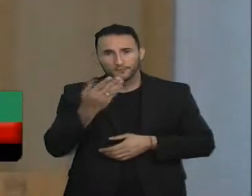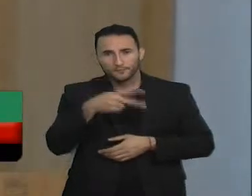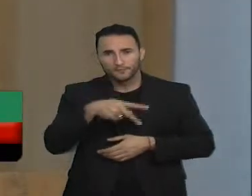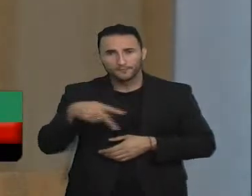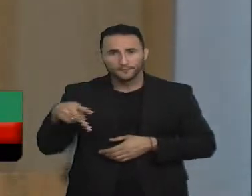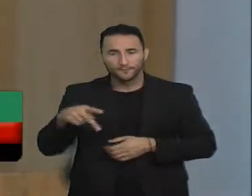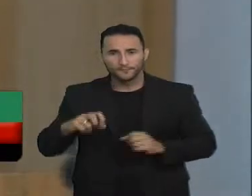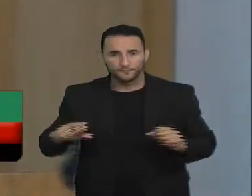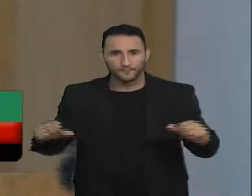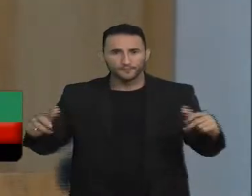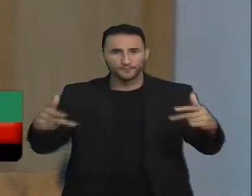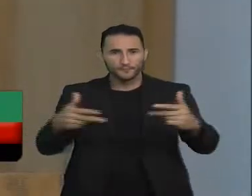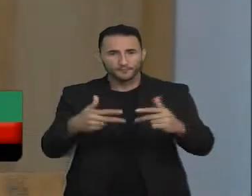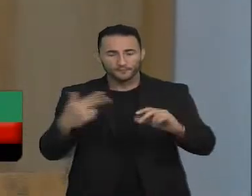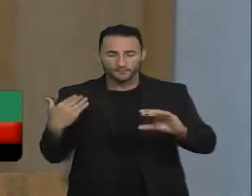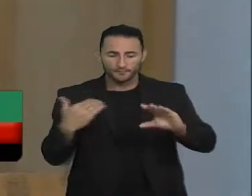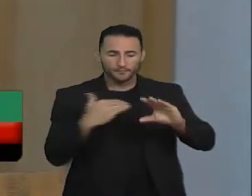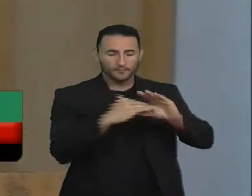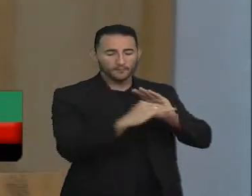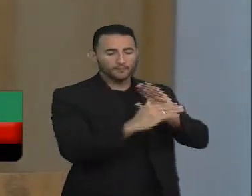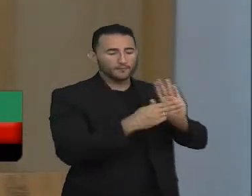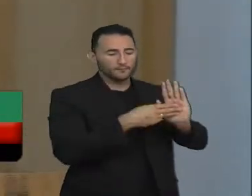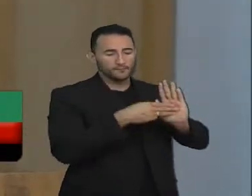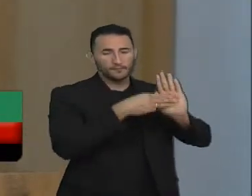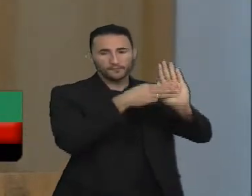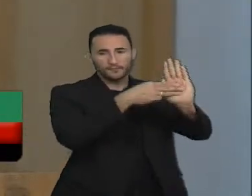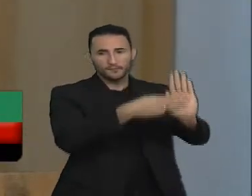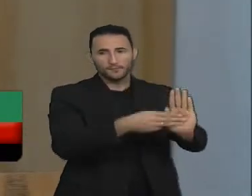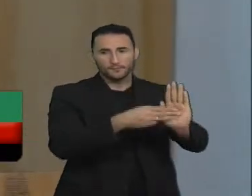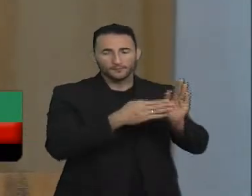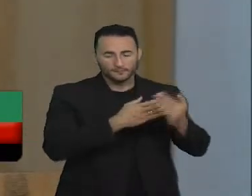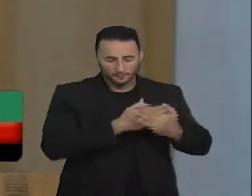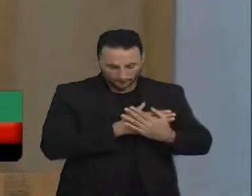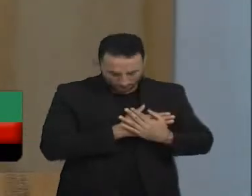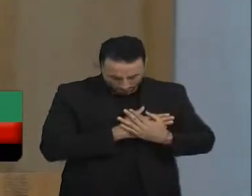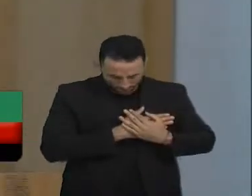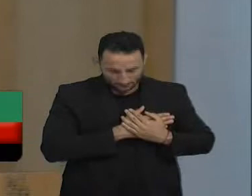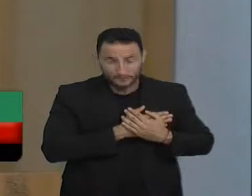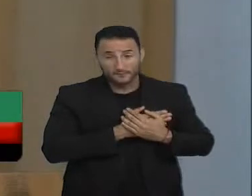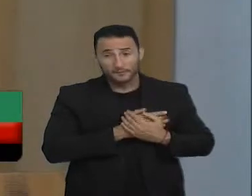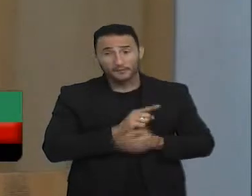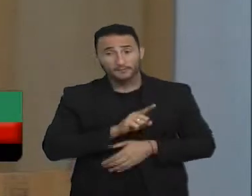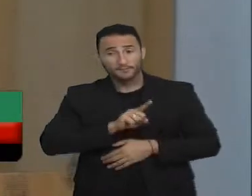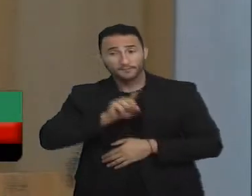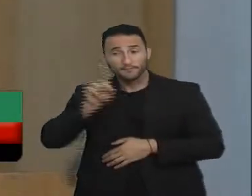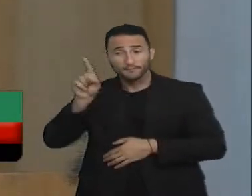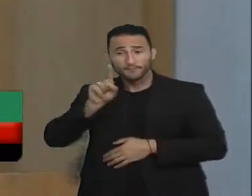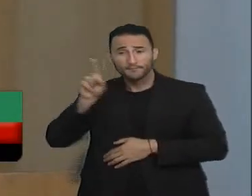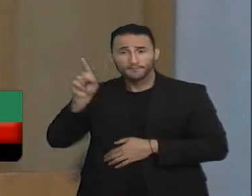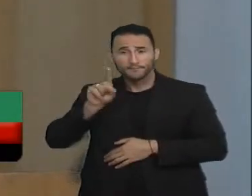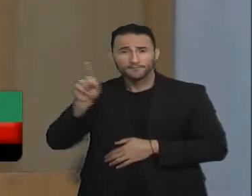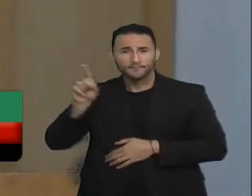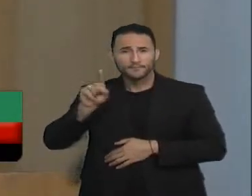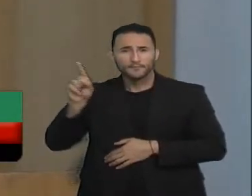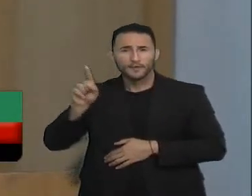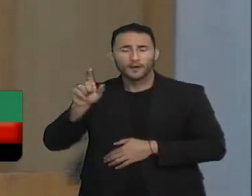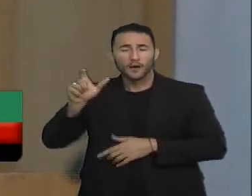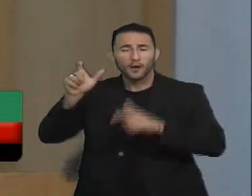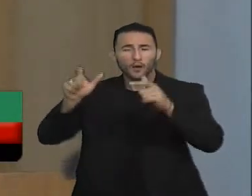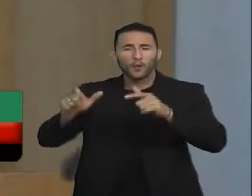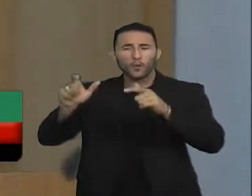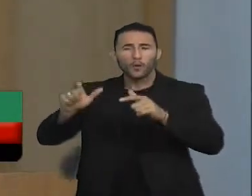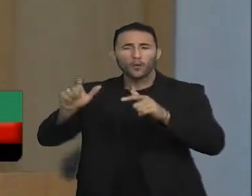que encaminhasse essa moção de pesar lá para onde